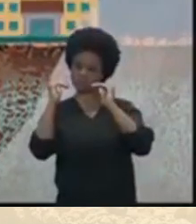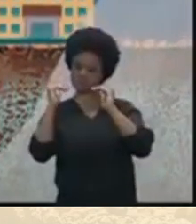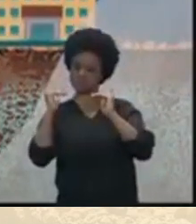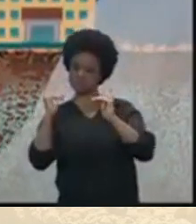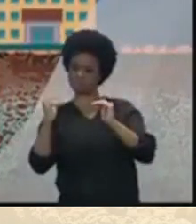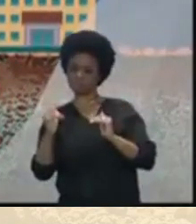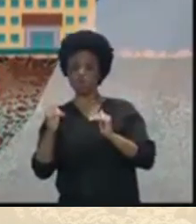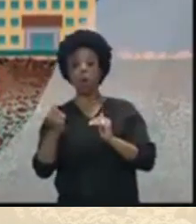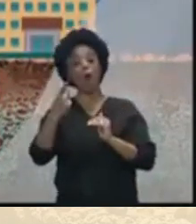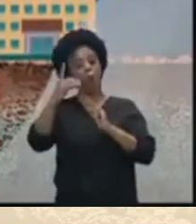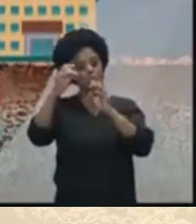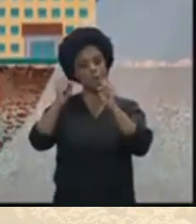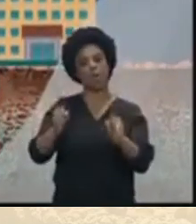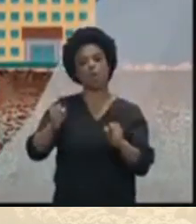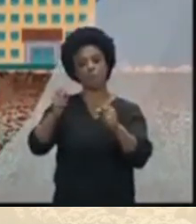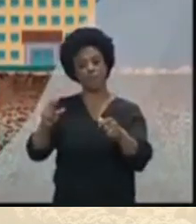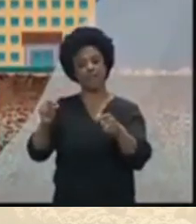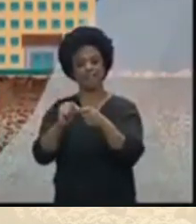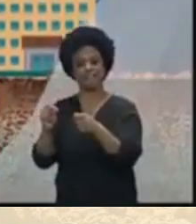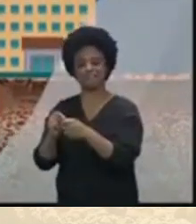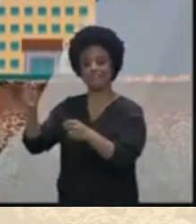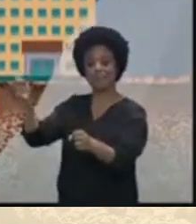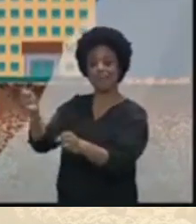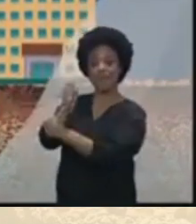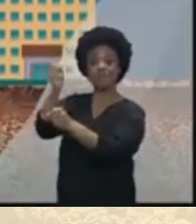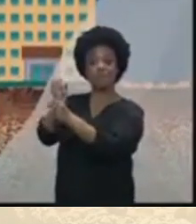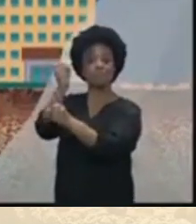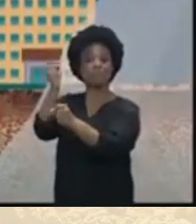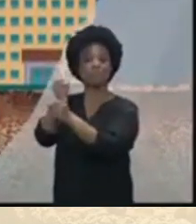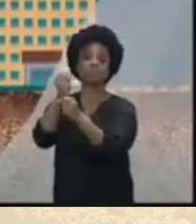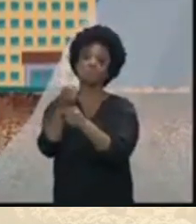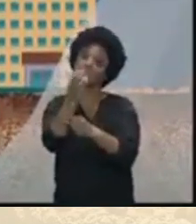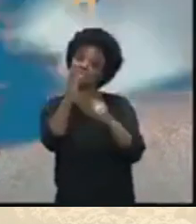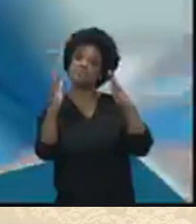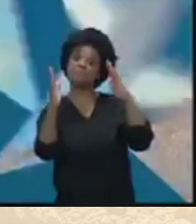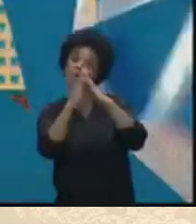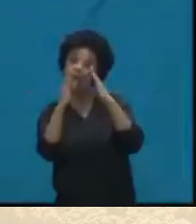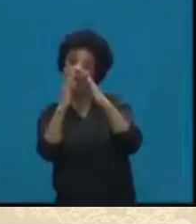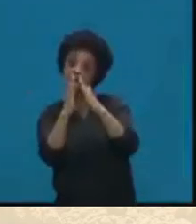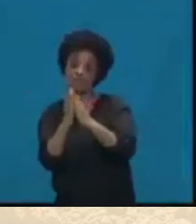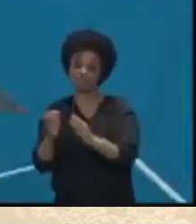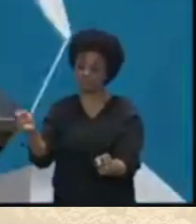pode ser promovido por alguma edificação, como a fundação de uma casa.